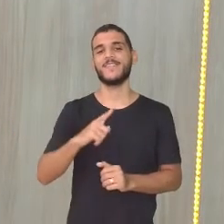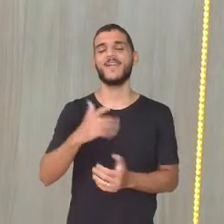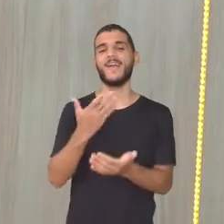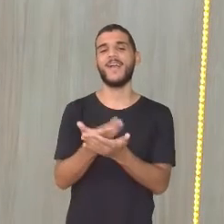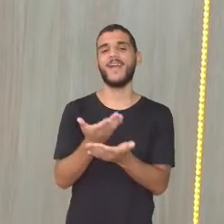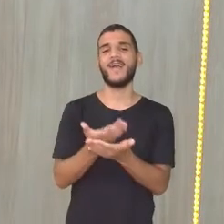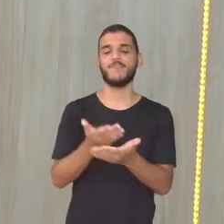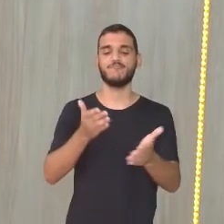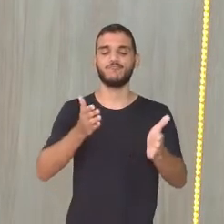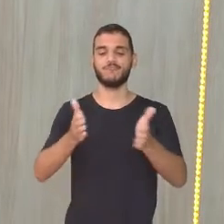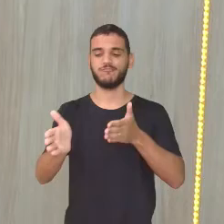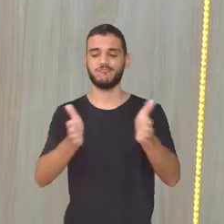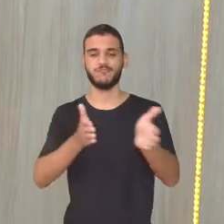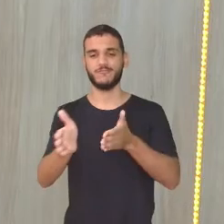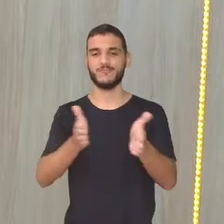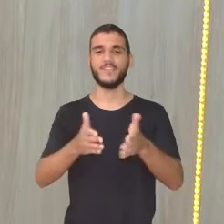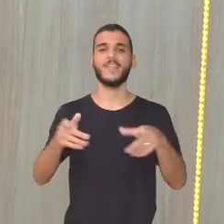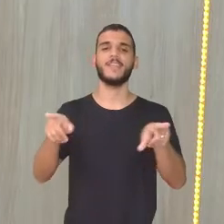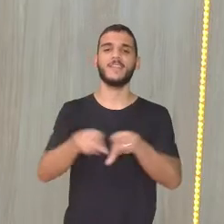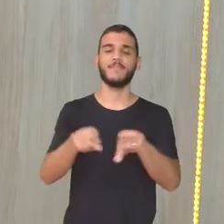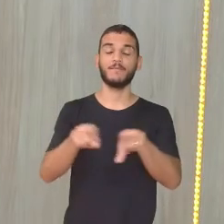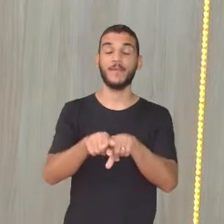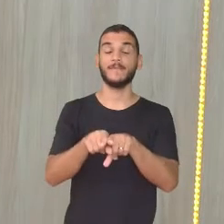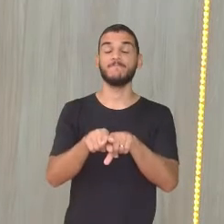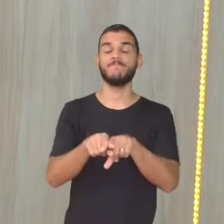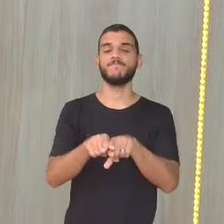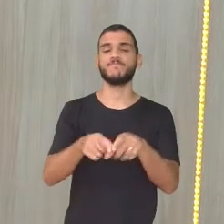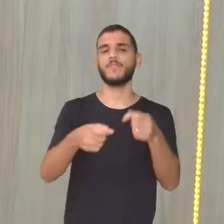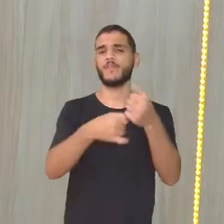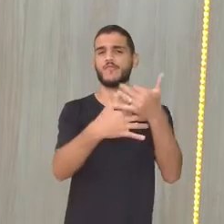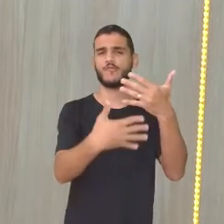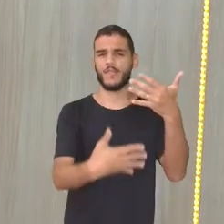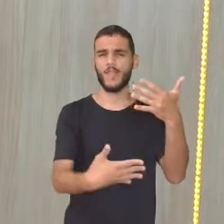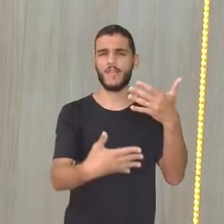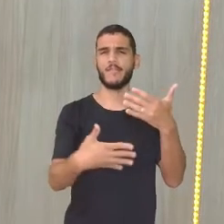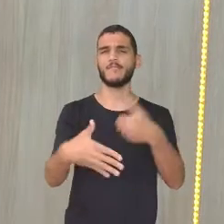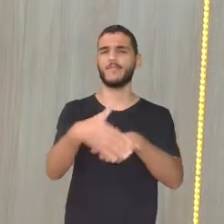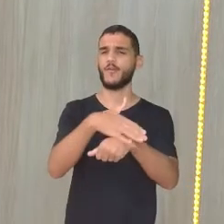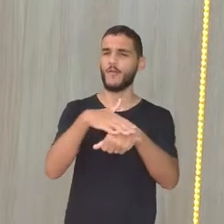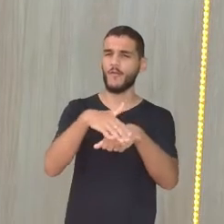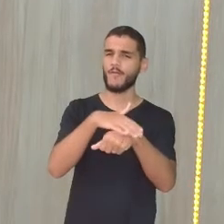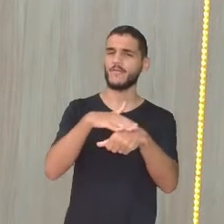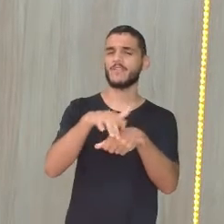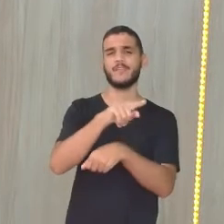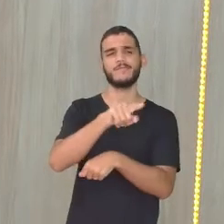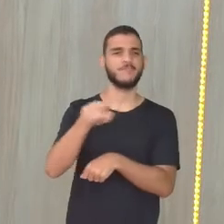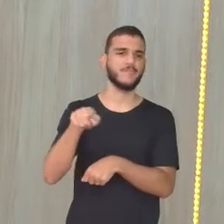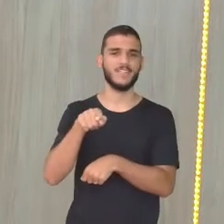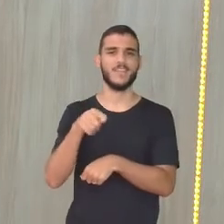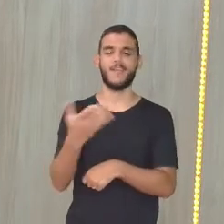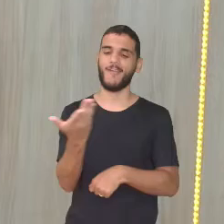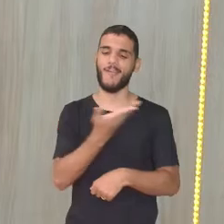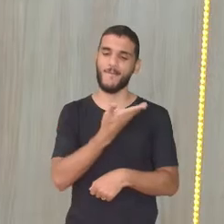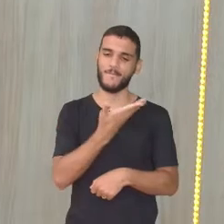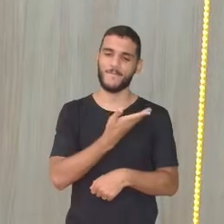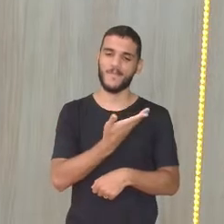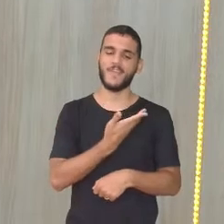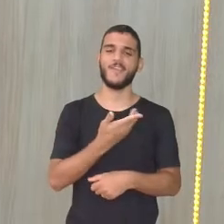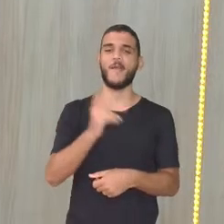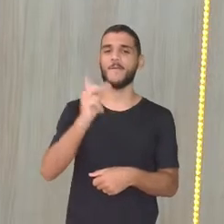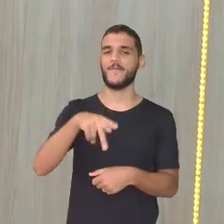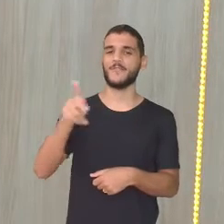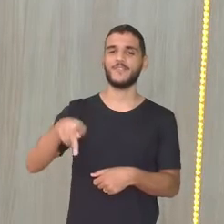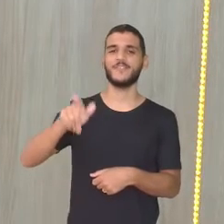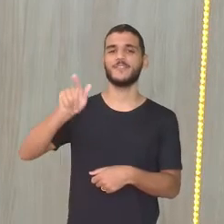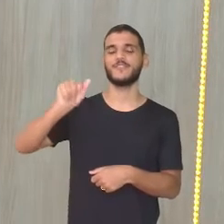acessíveis. E aqui no chat, né, para dialogar com vocês, meu amigo e companheiro, o professor Gilson